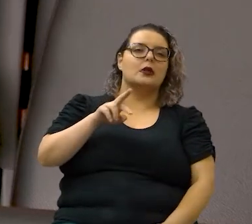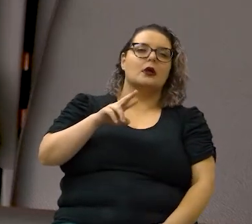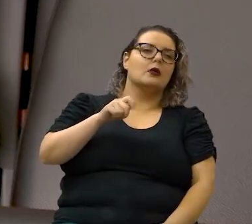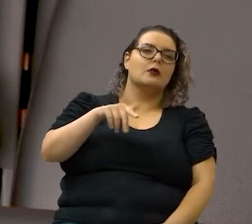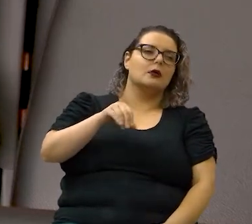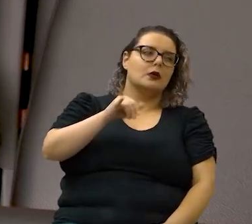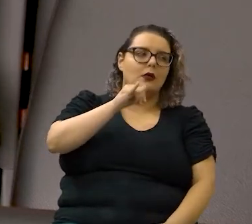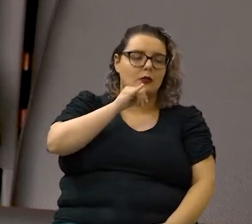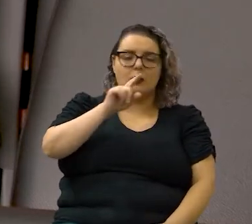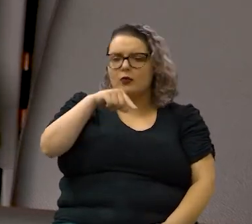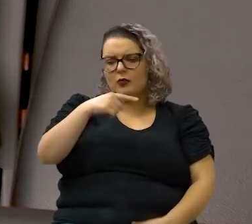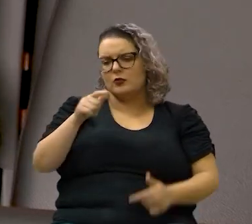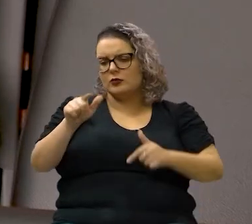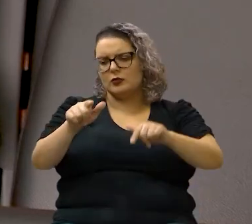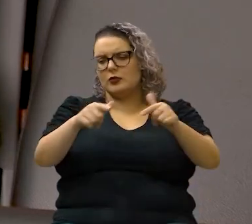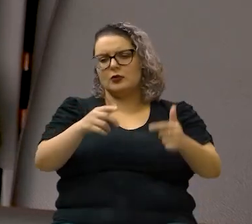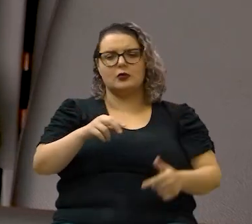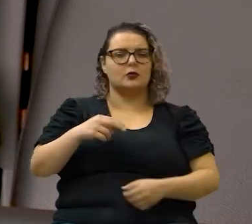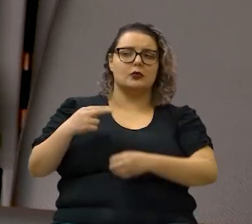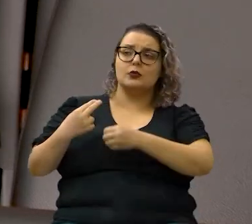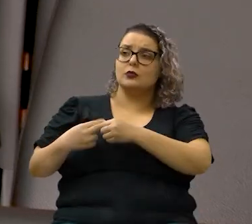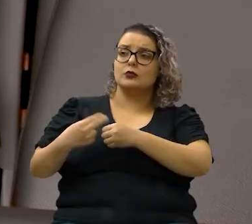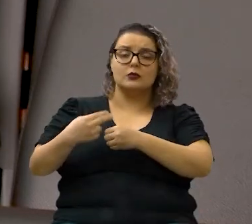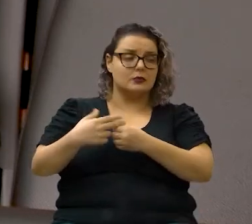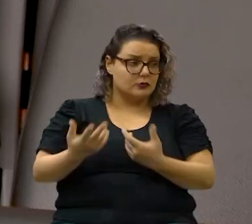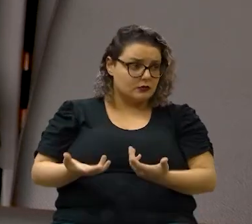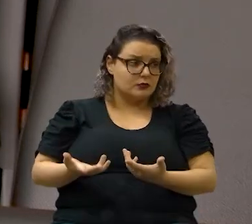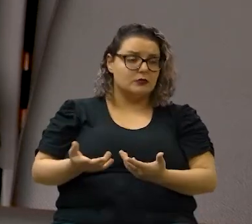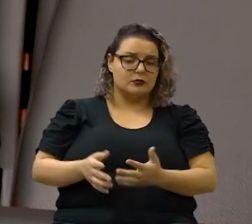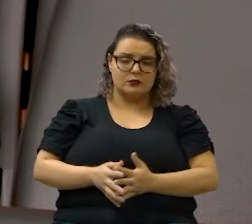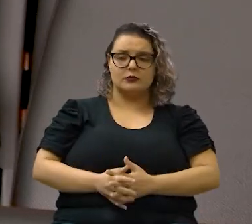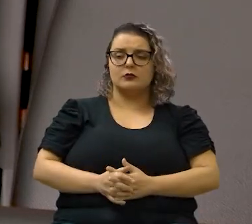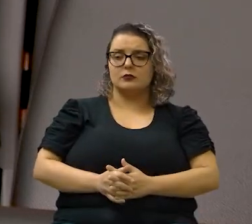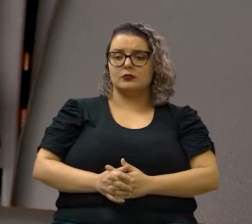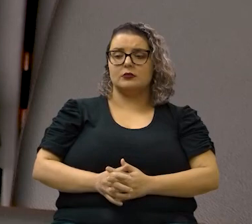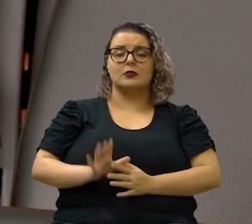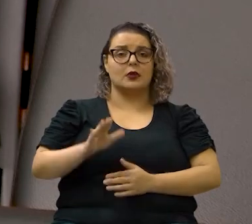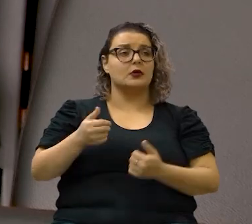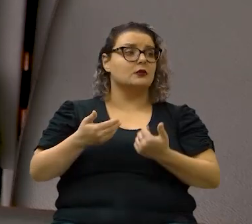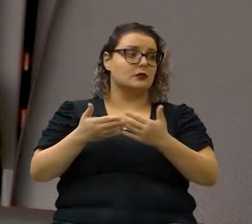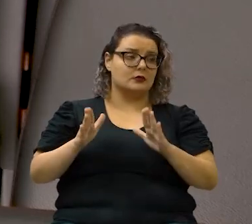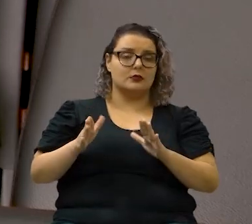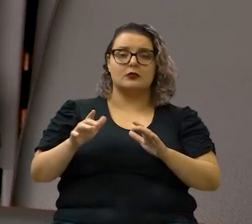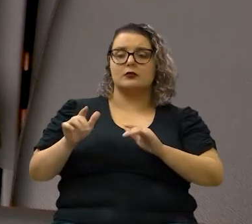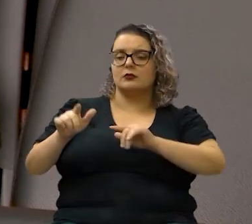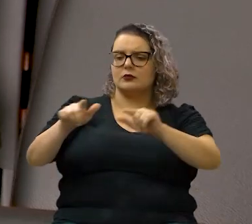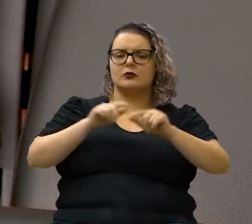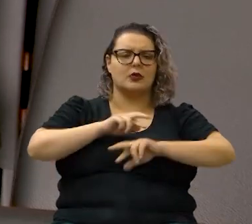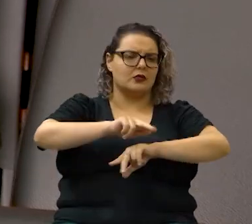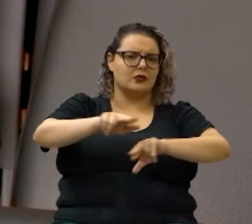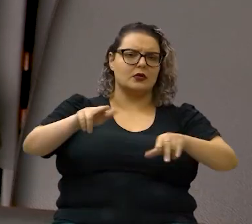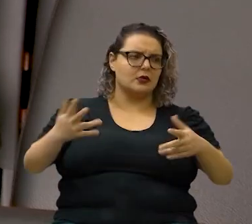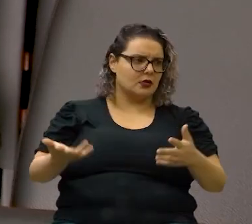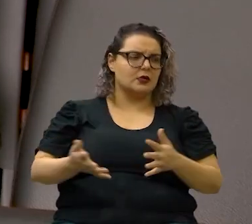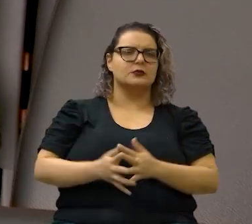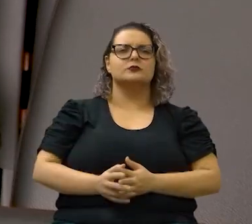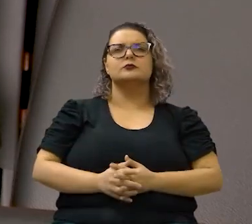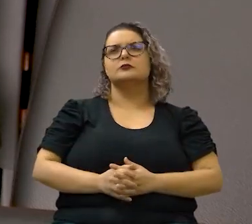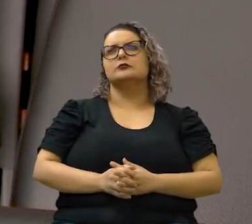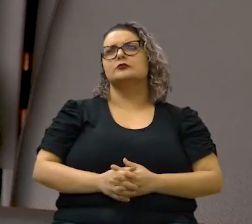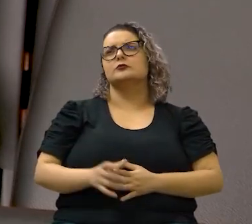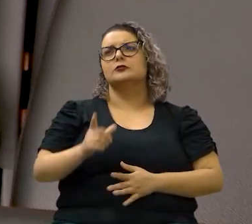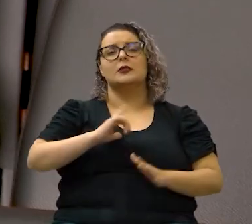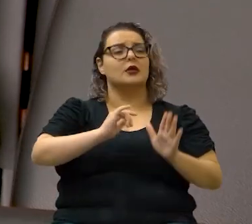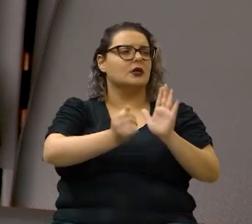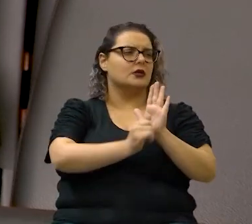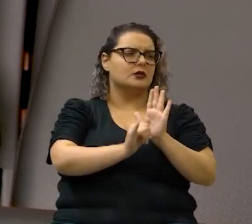Laurão, ou outros espaços, né? A Unicamp, que já se dispôs a ceder vários espaços. Você